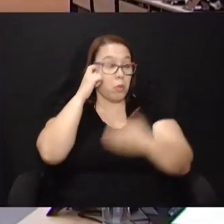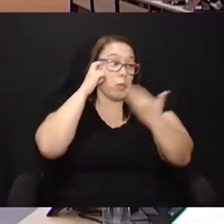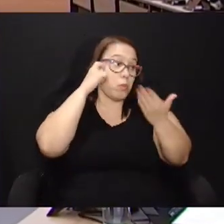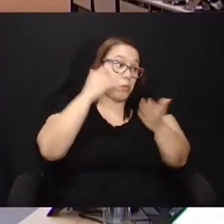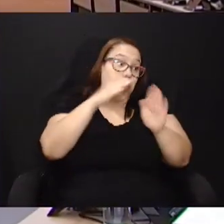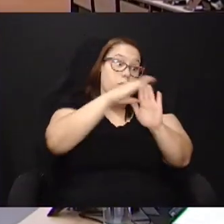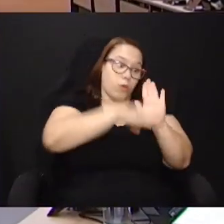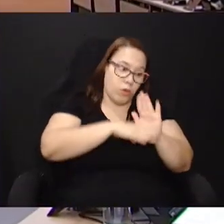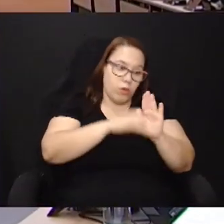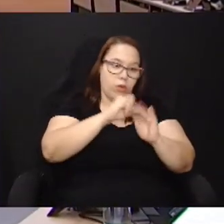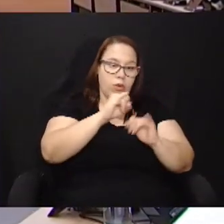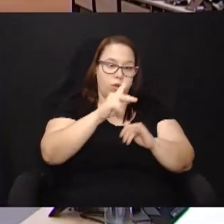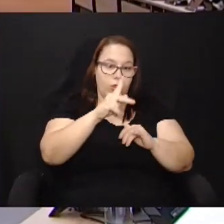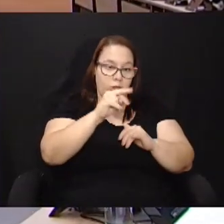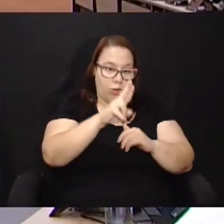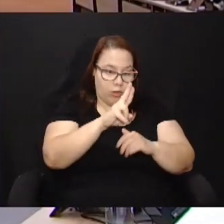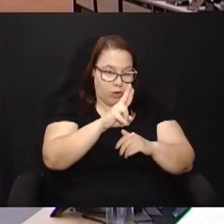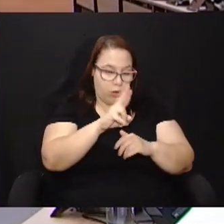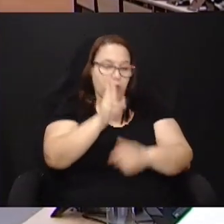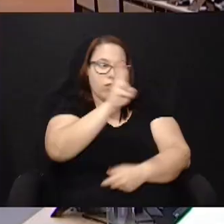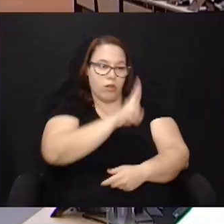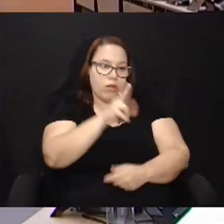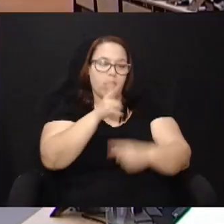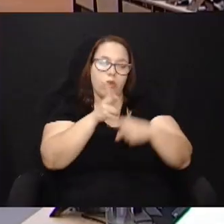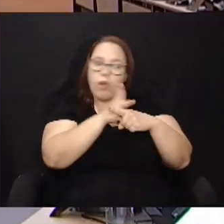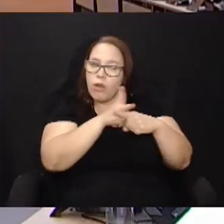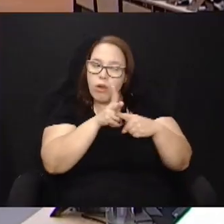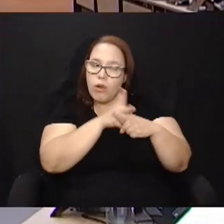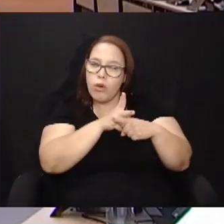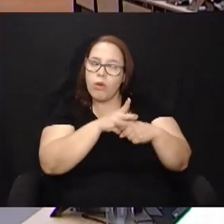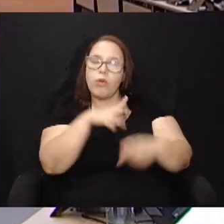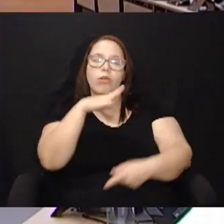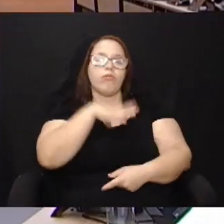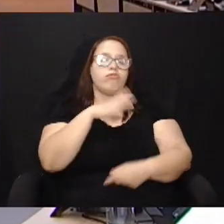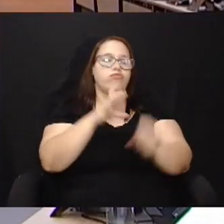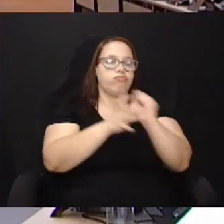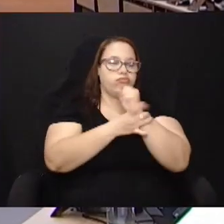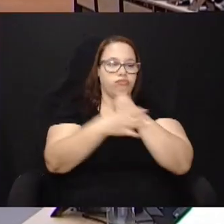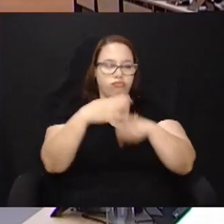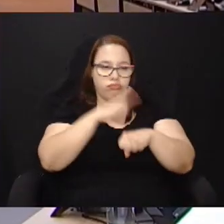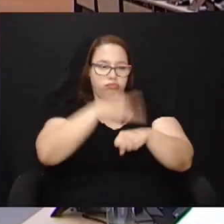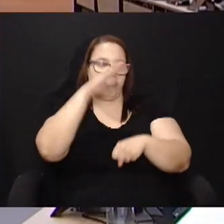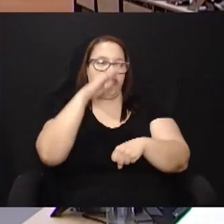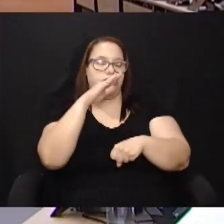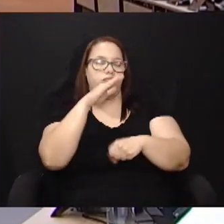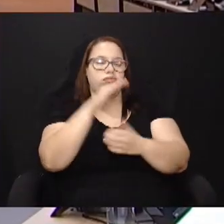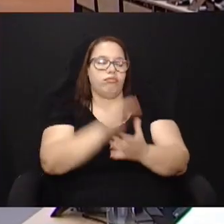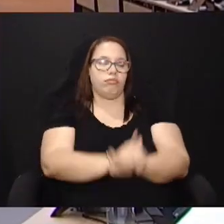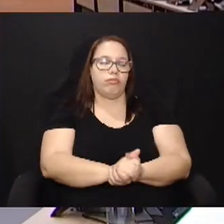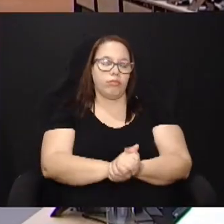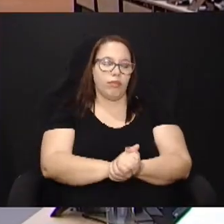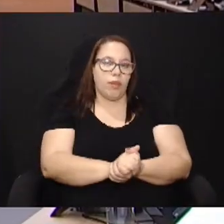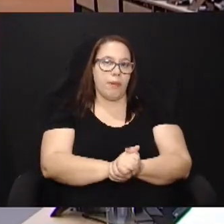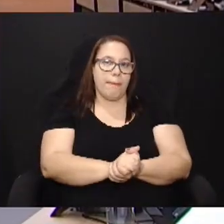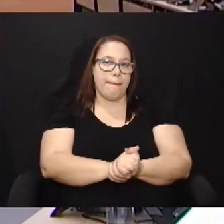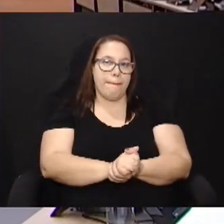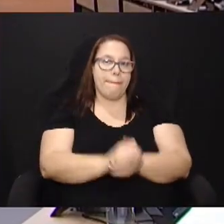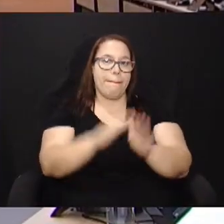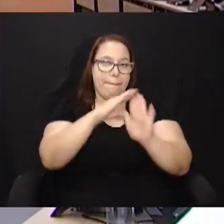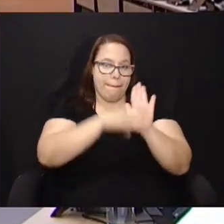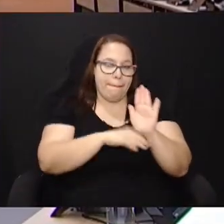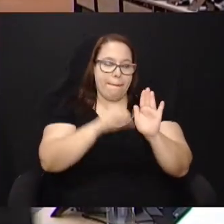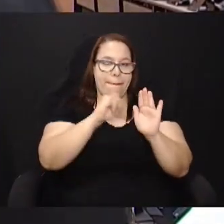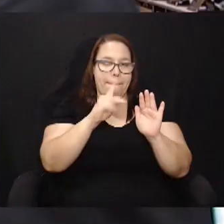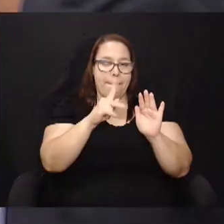para a utilização dessa câmera, para que a cidade seja mais segura e, ao mesmo tempo, dê um desconto no IPTU do cidadão,